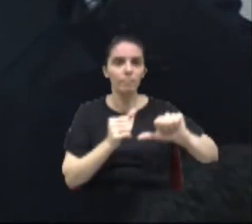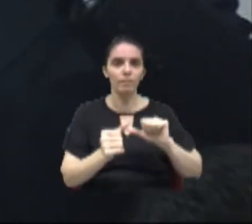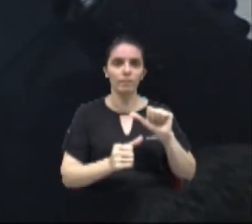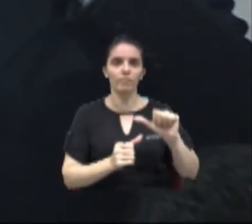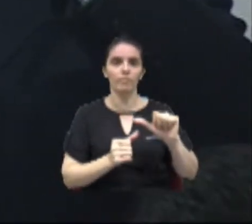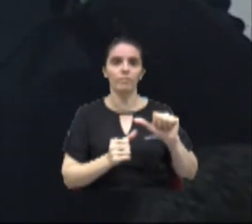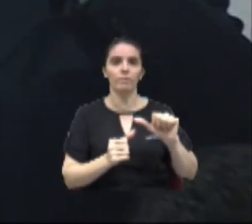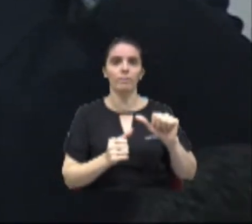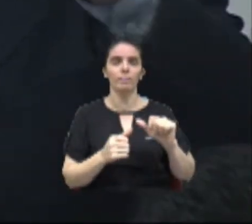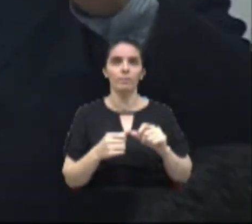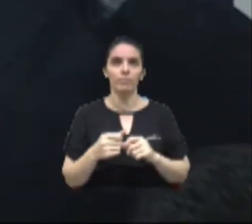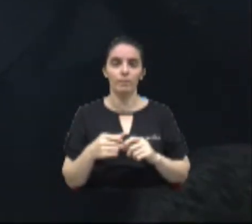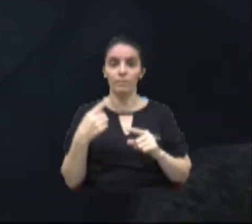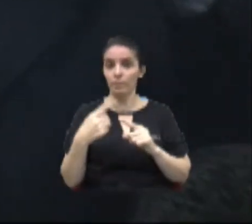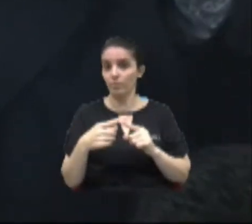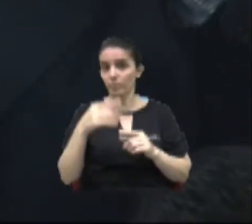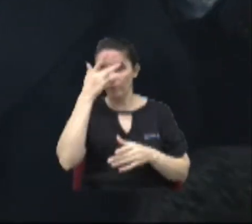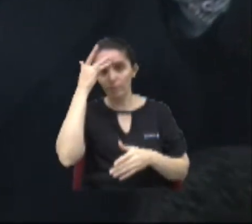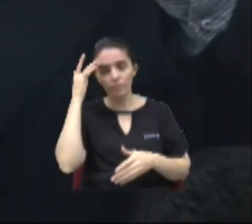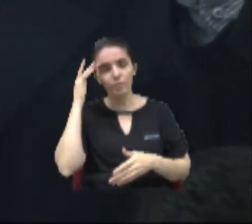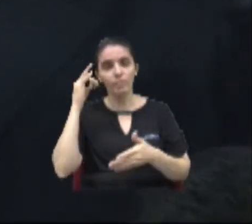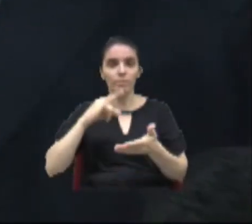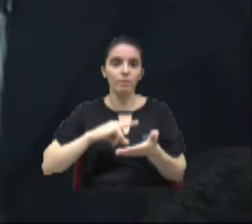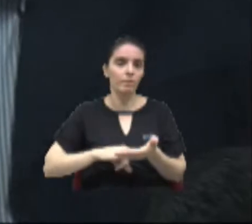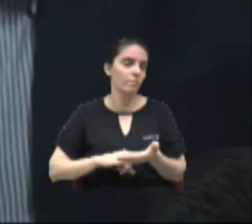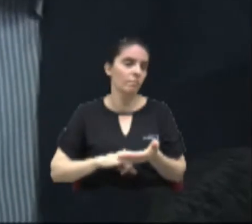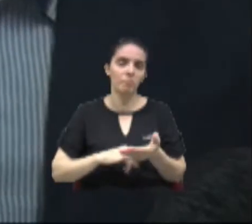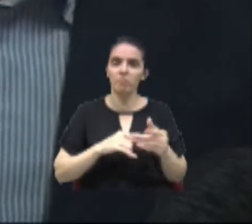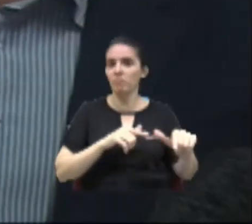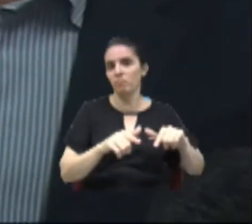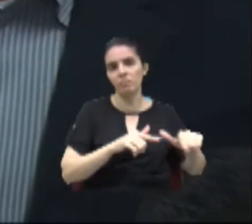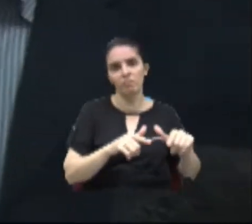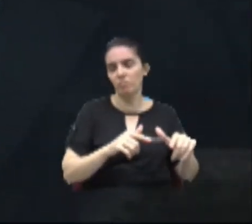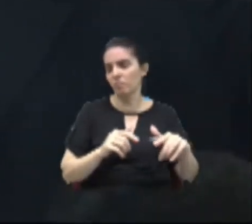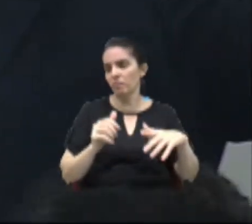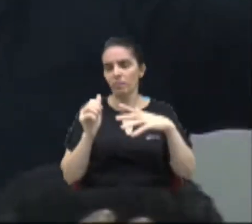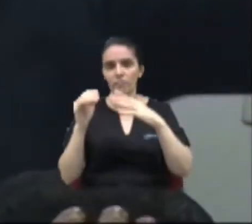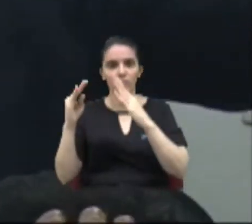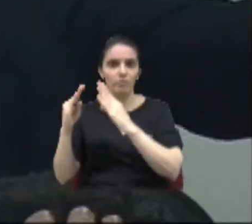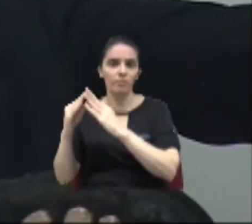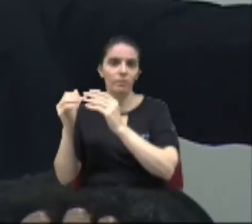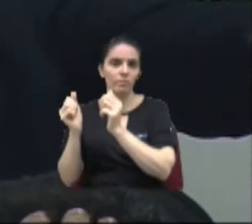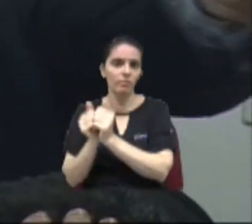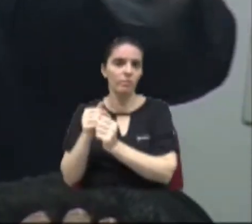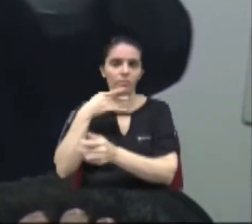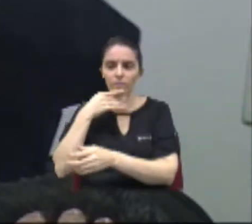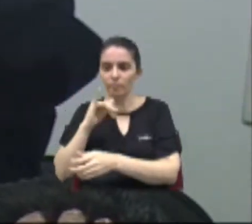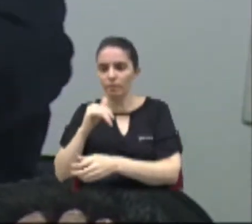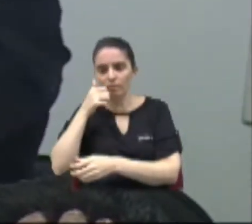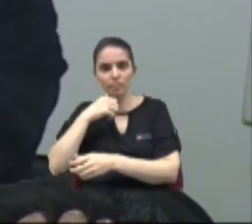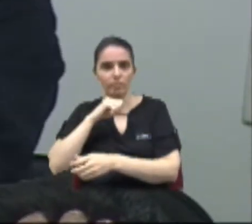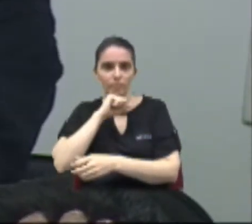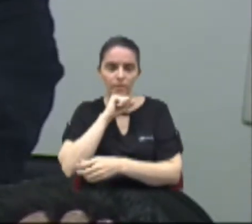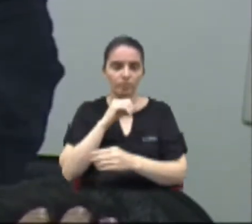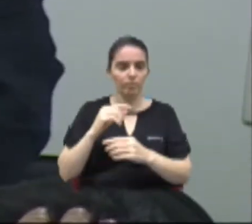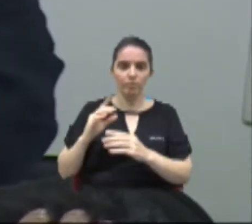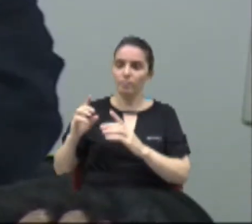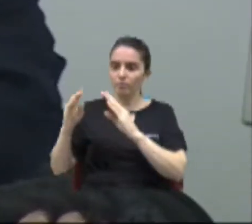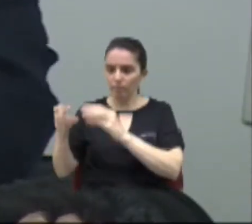essa agilidade e essa precisão. E com isso, as pessoas que vão estar lá acompanhando, não é